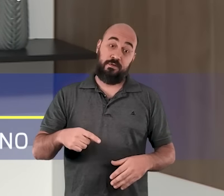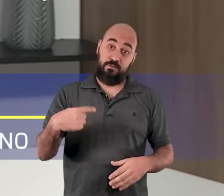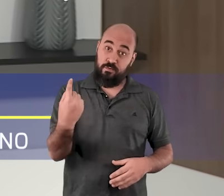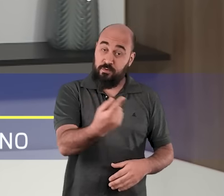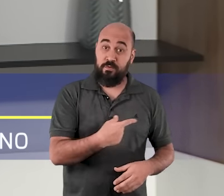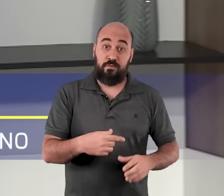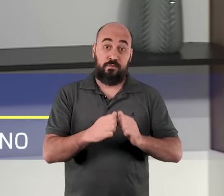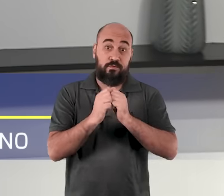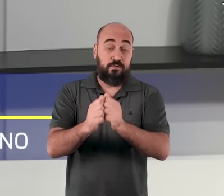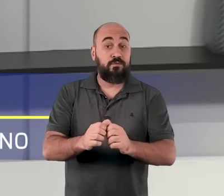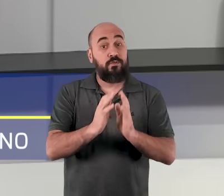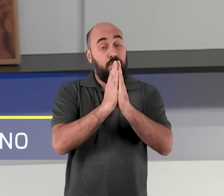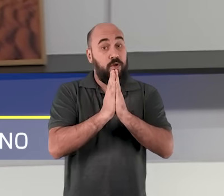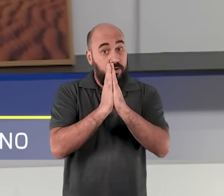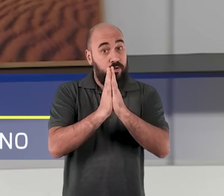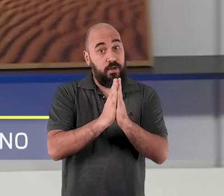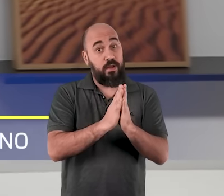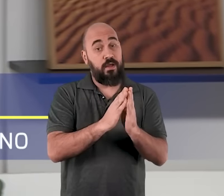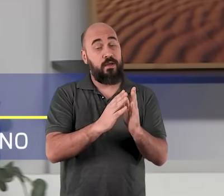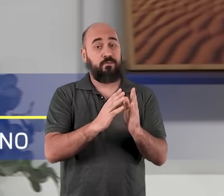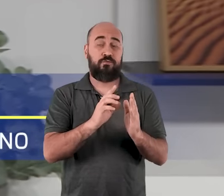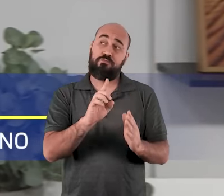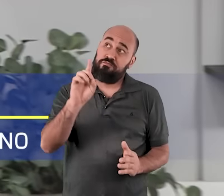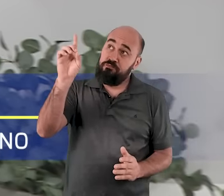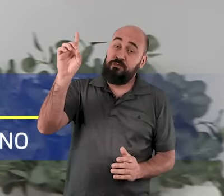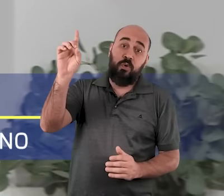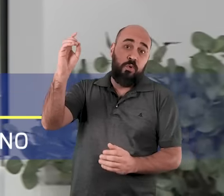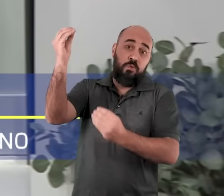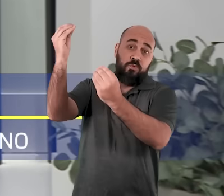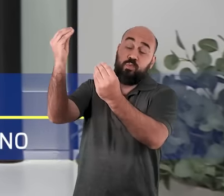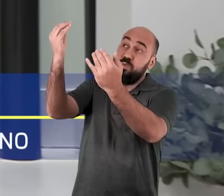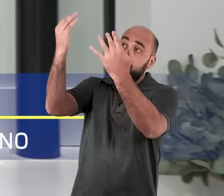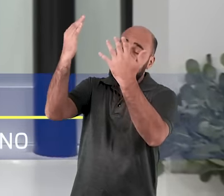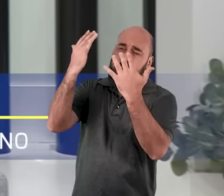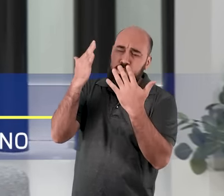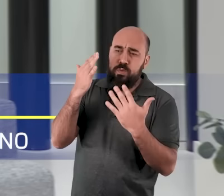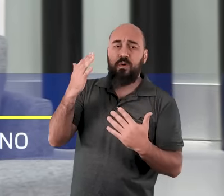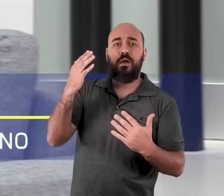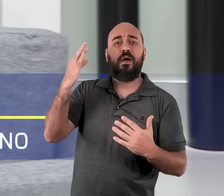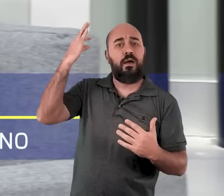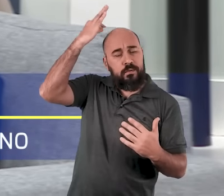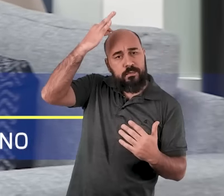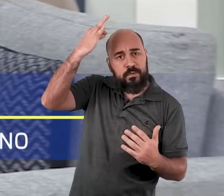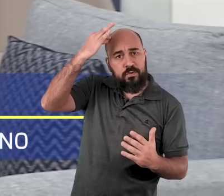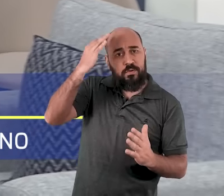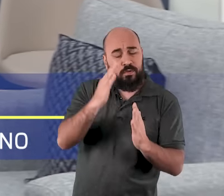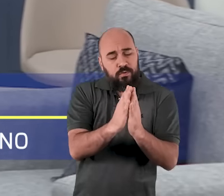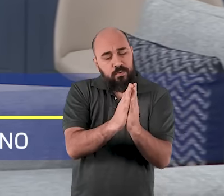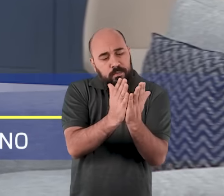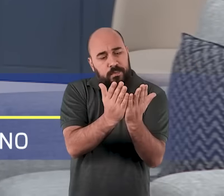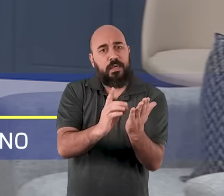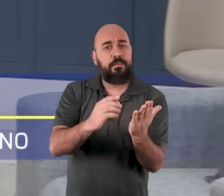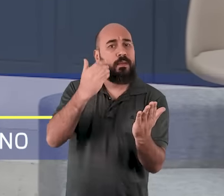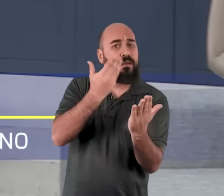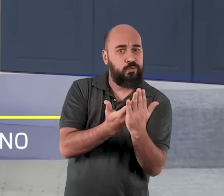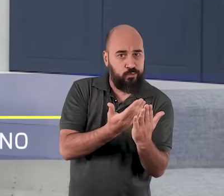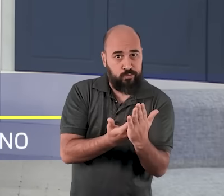nós orarmos a Deus para, em seguida, recebermos a mensagem que o Senhor preparou para a